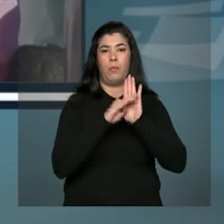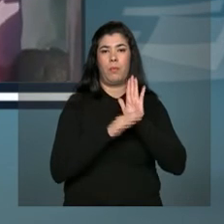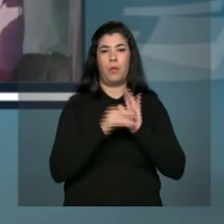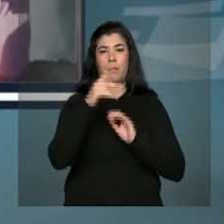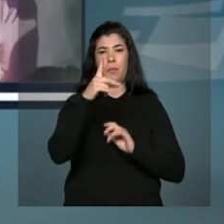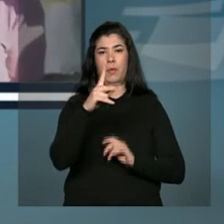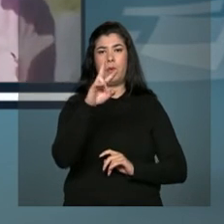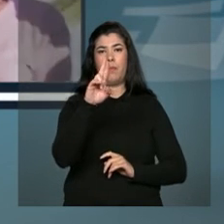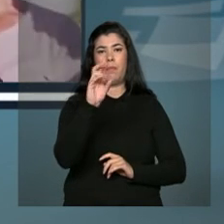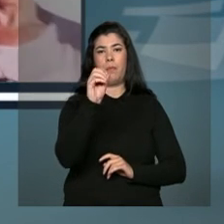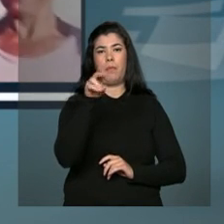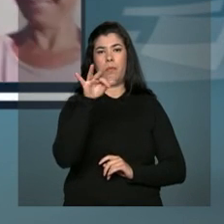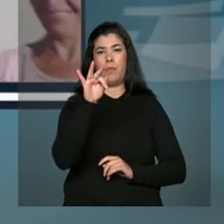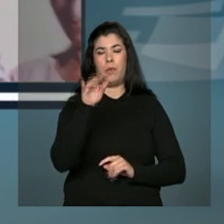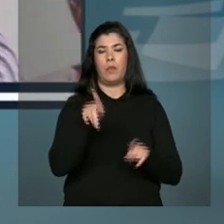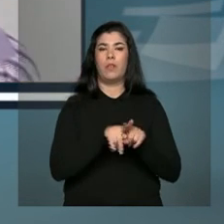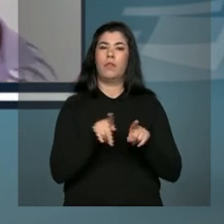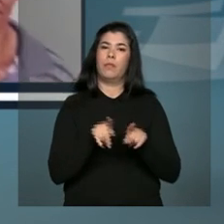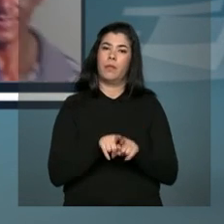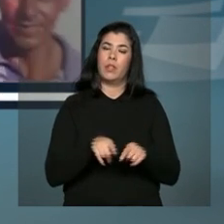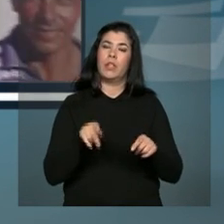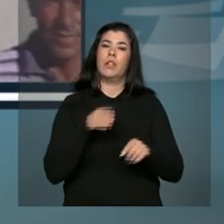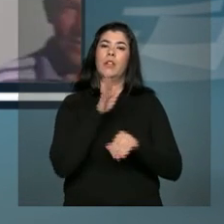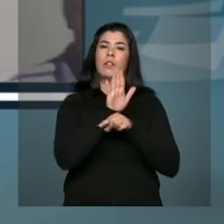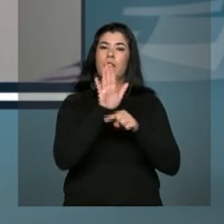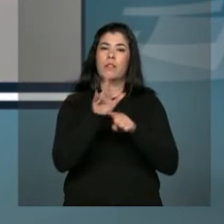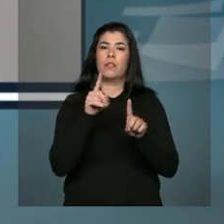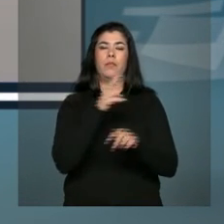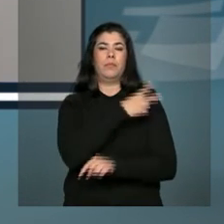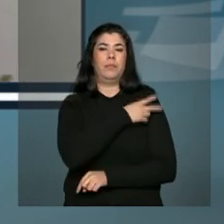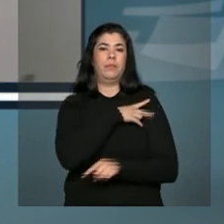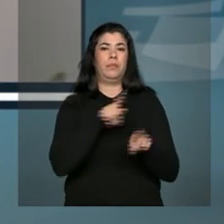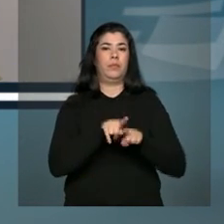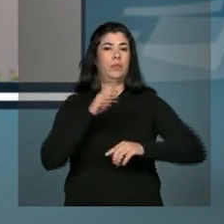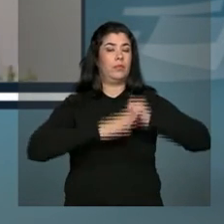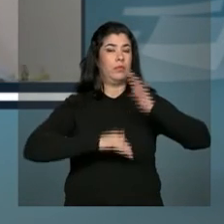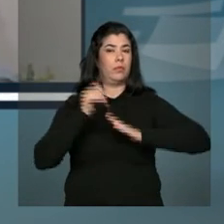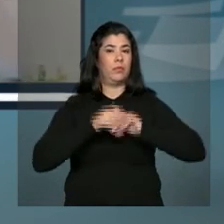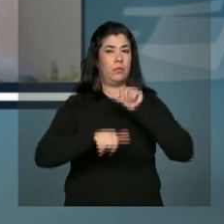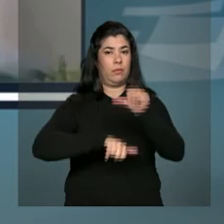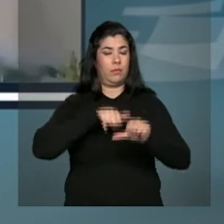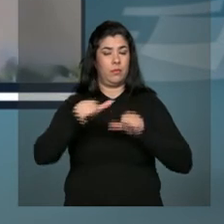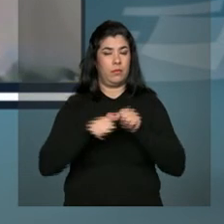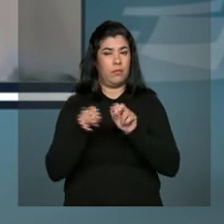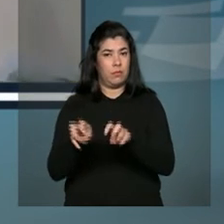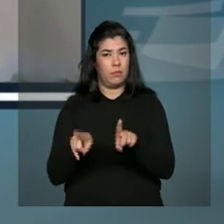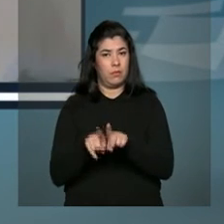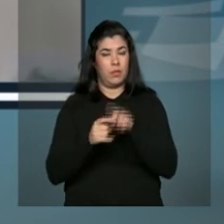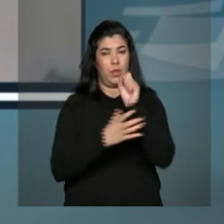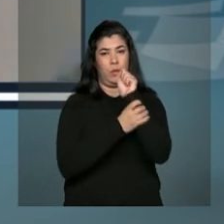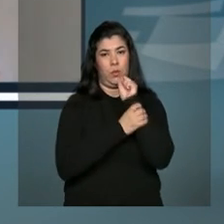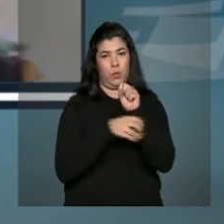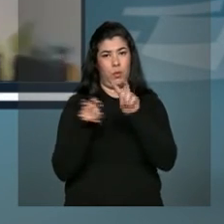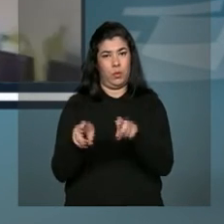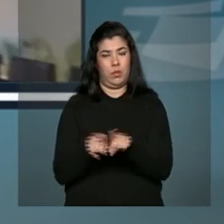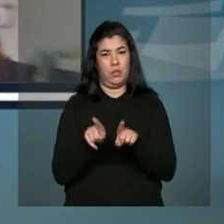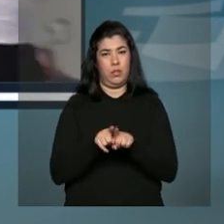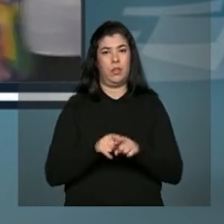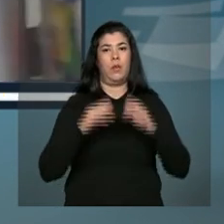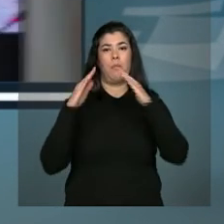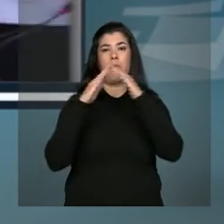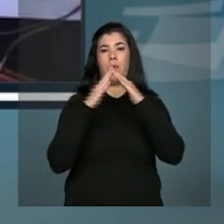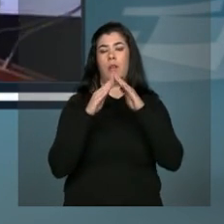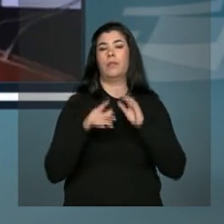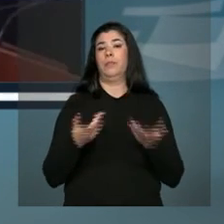de Fortalecimento da Agricultura Familiar, além de assistência técnica, ações de reforma agrária, seguro agrícola e habitação, por